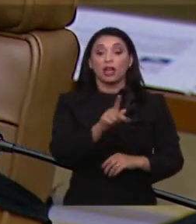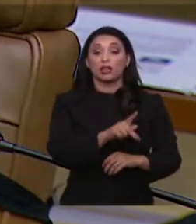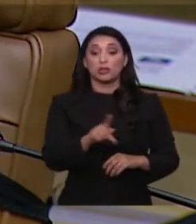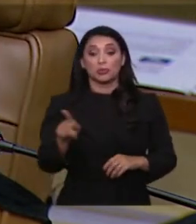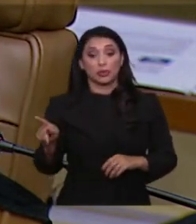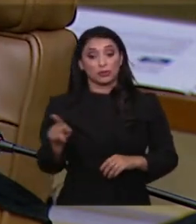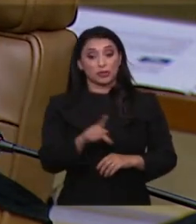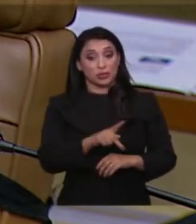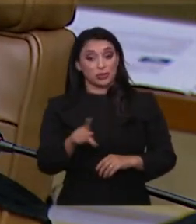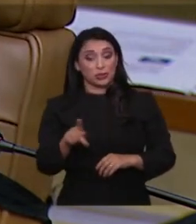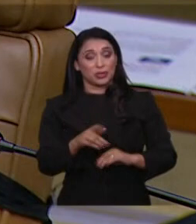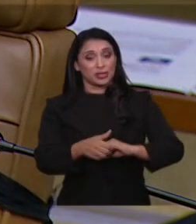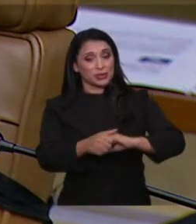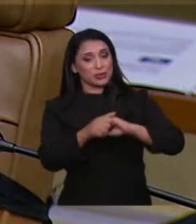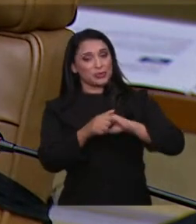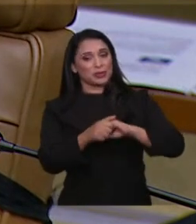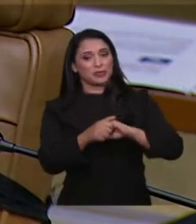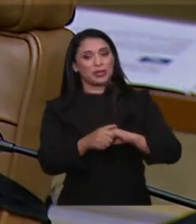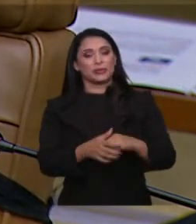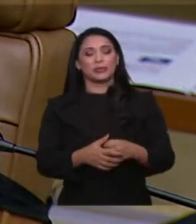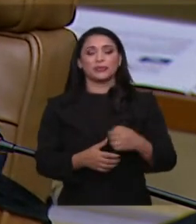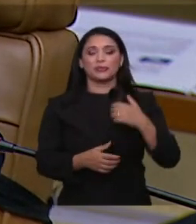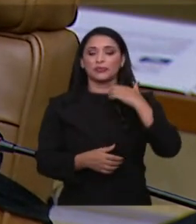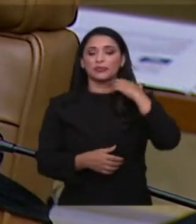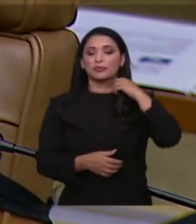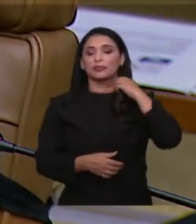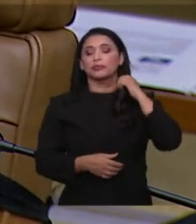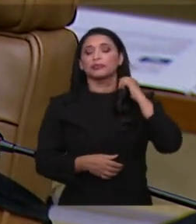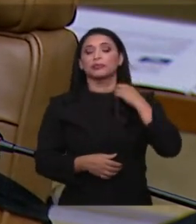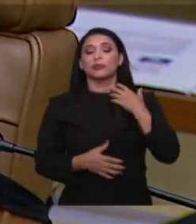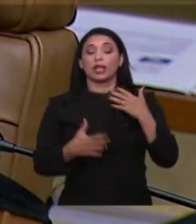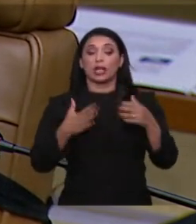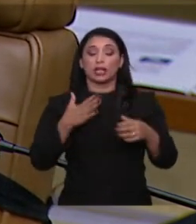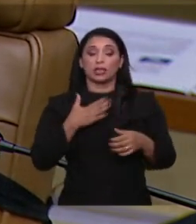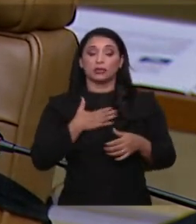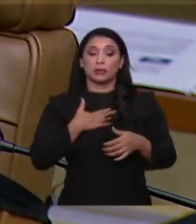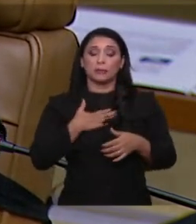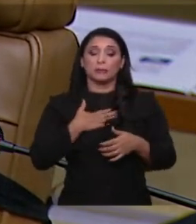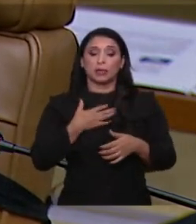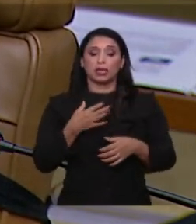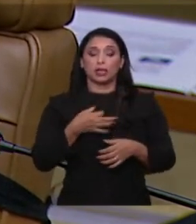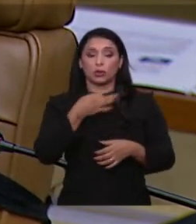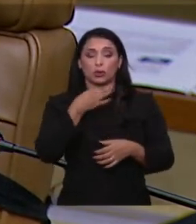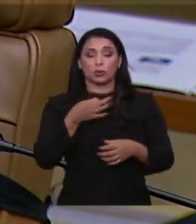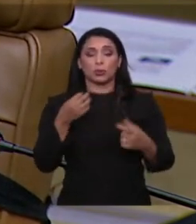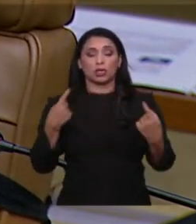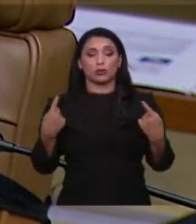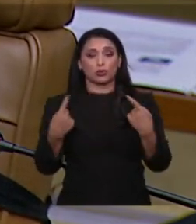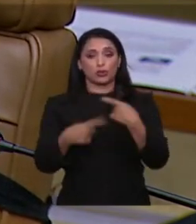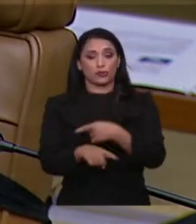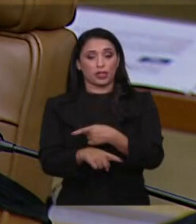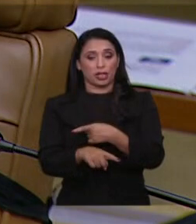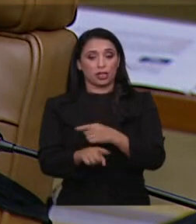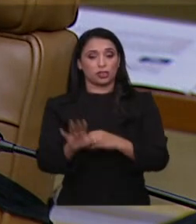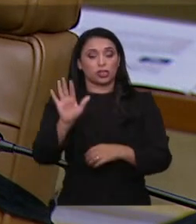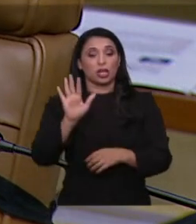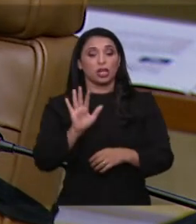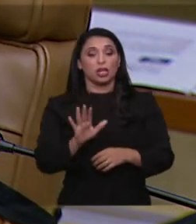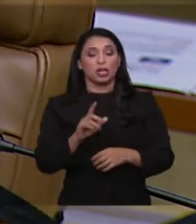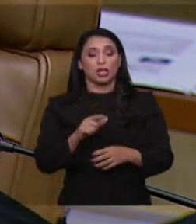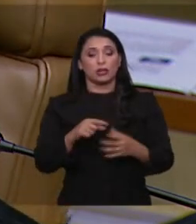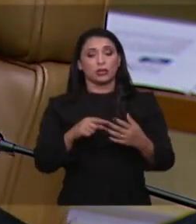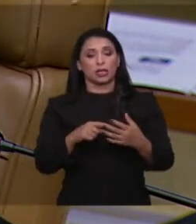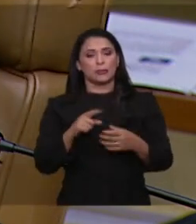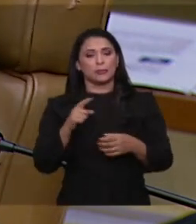professores correspondentes. A divergência inaugurada por mim, ela levou em conta